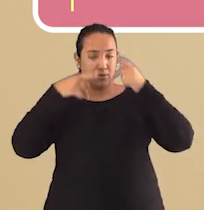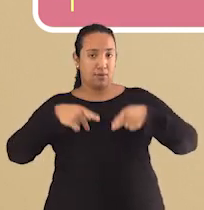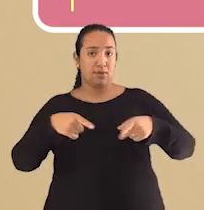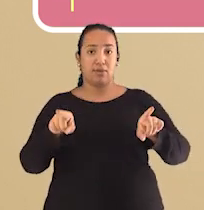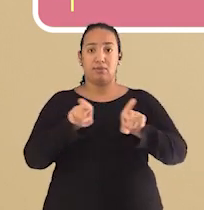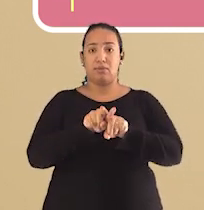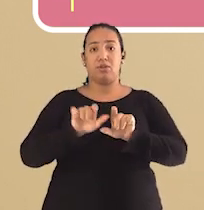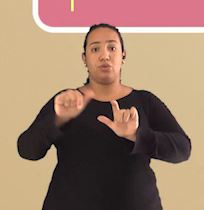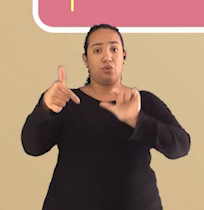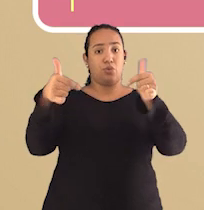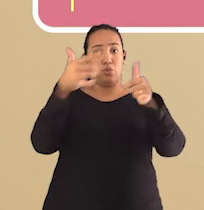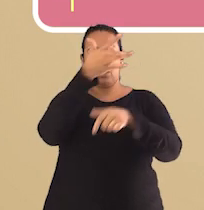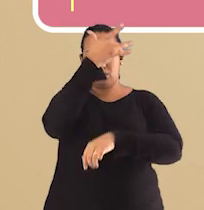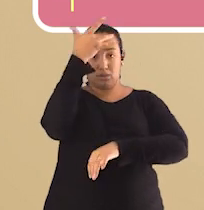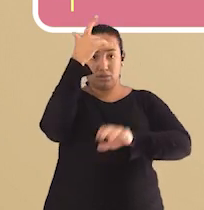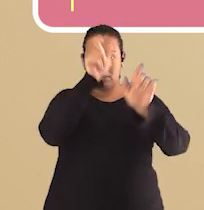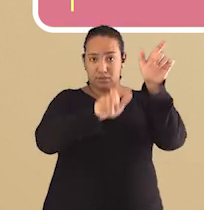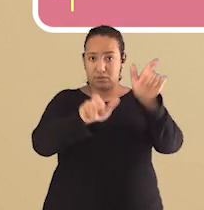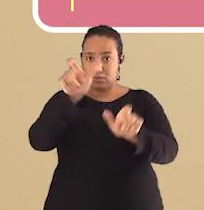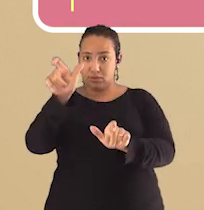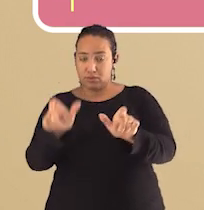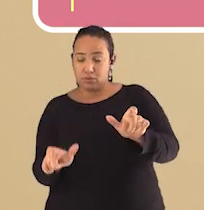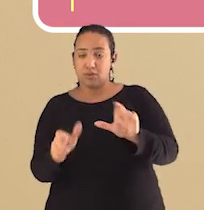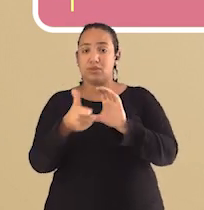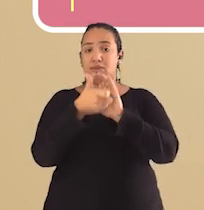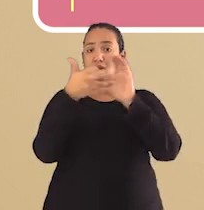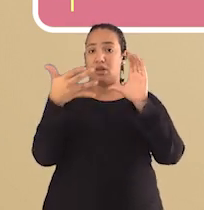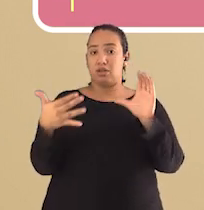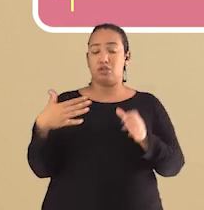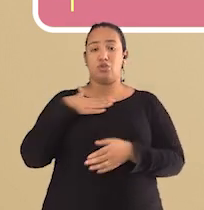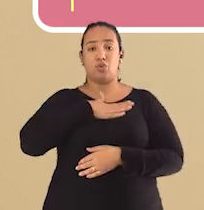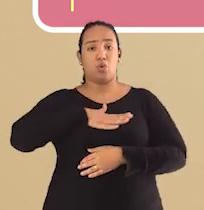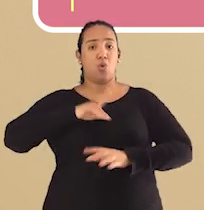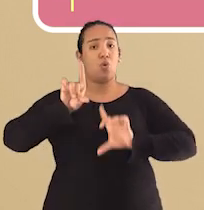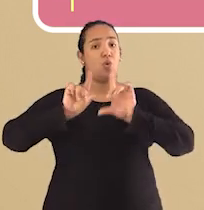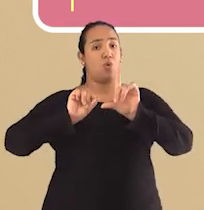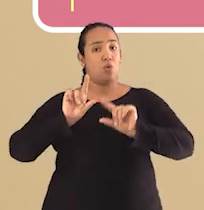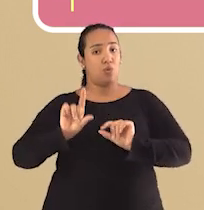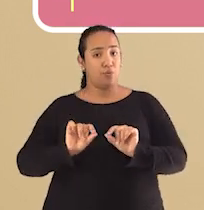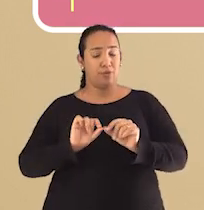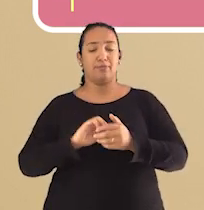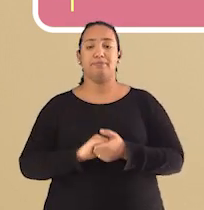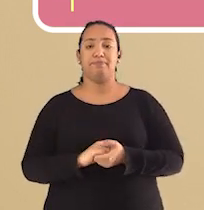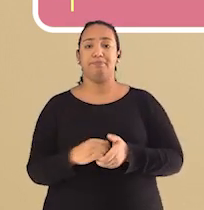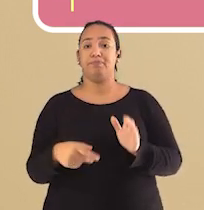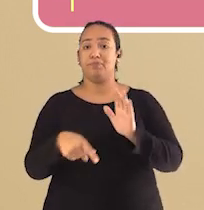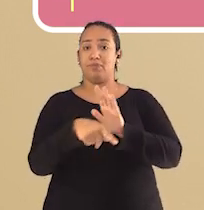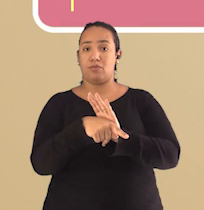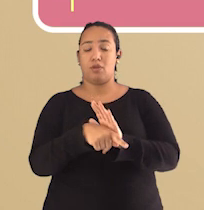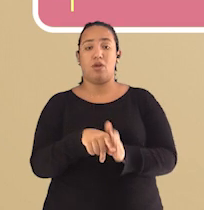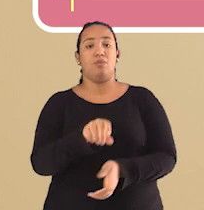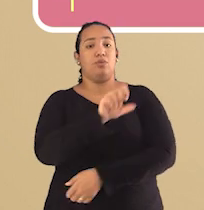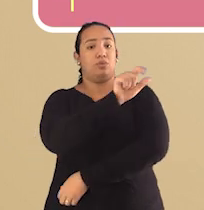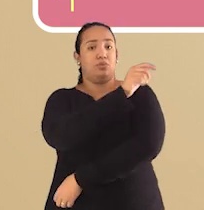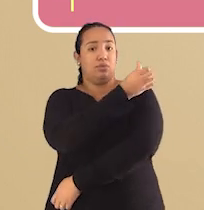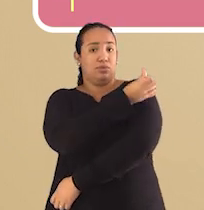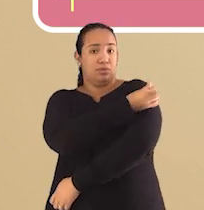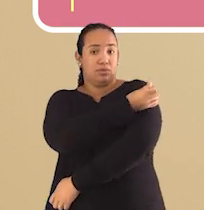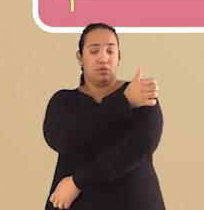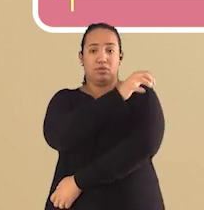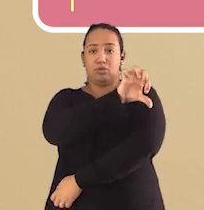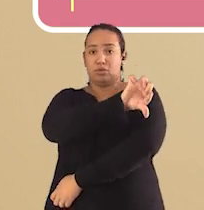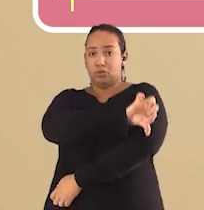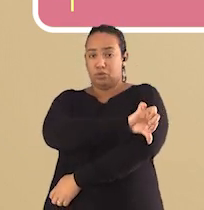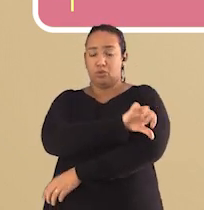características relacionadas a gostos, preferências e rotinas. É direcionada para os anos finais do ensino fundamental e para a